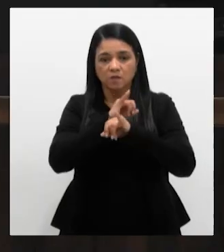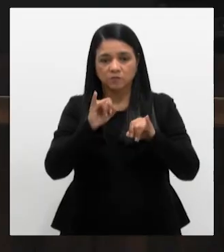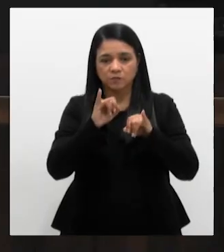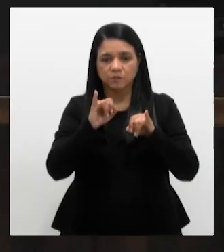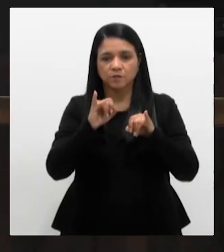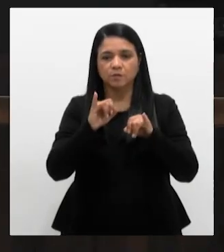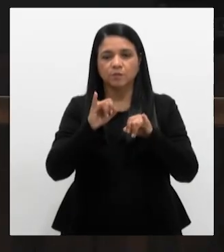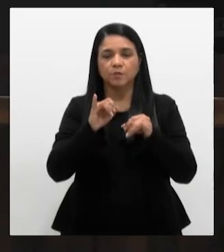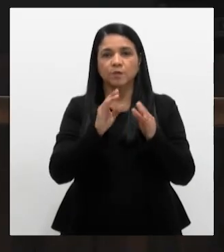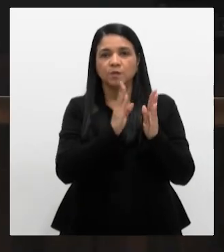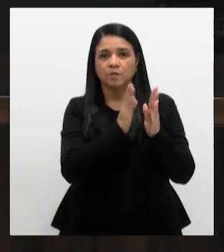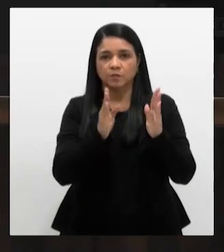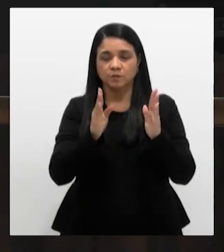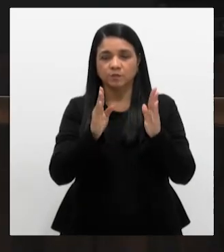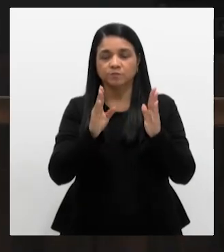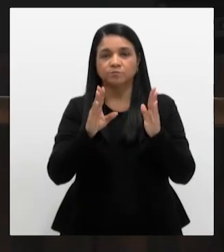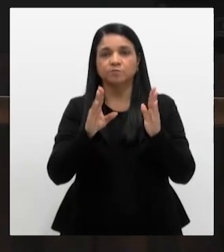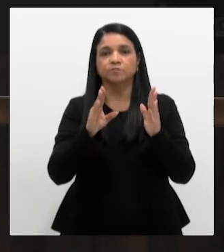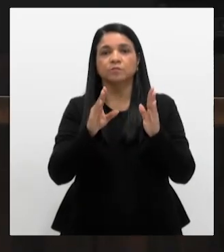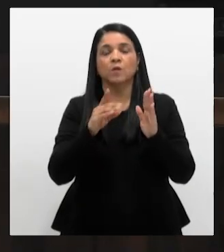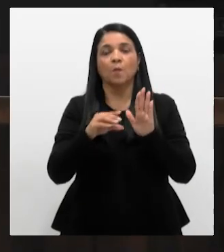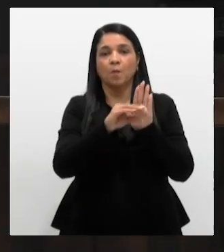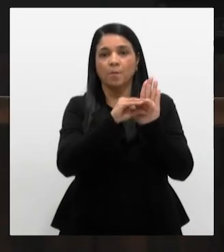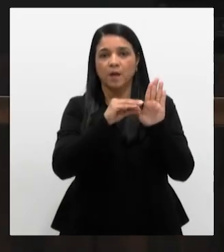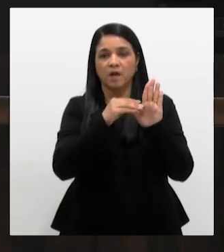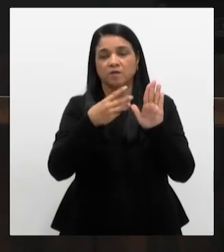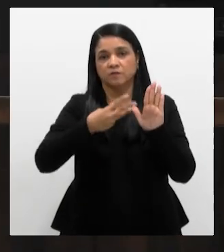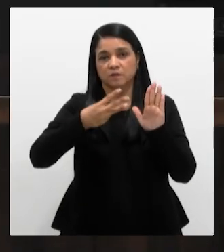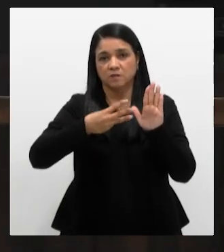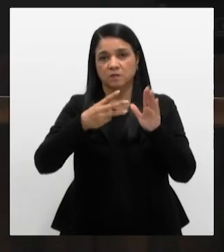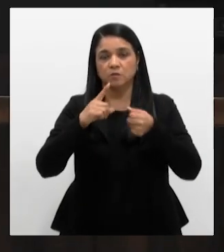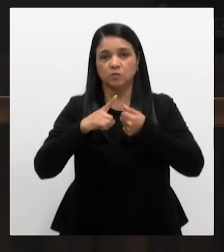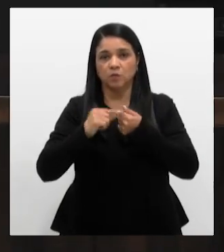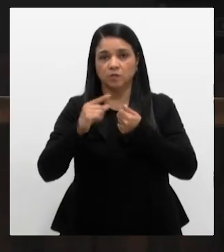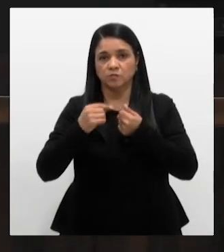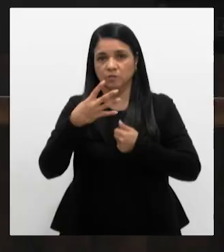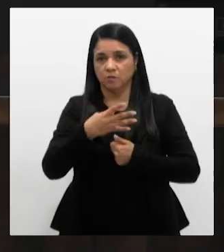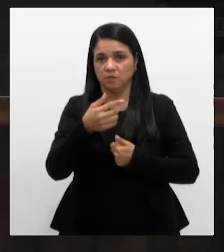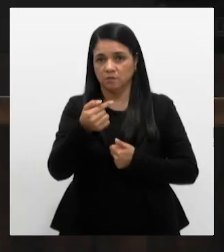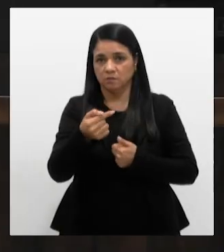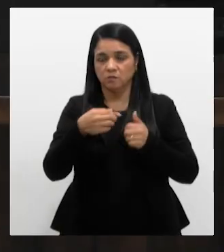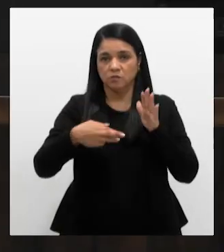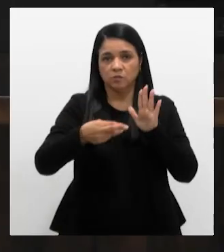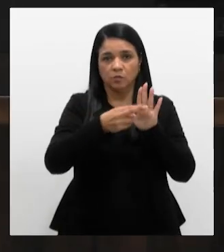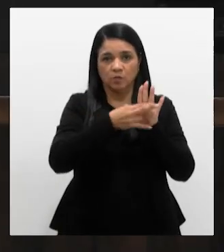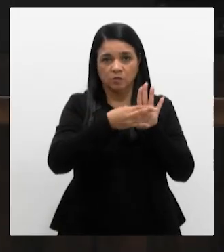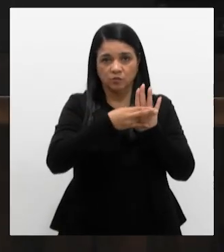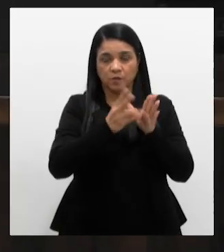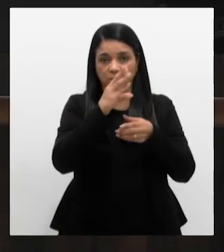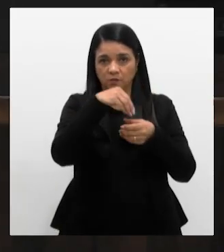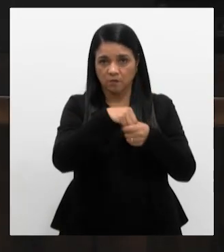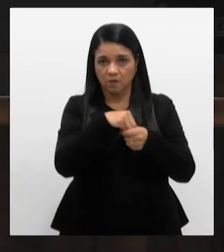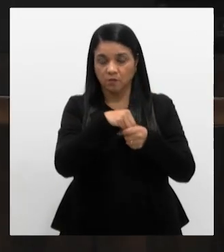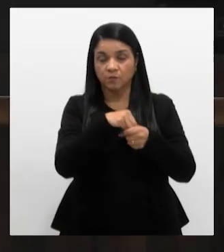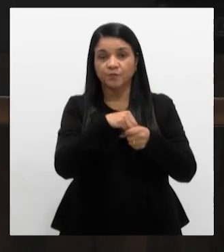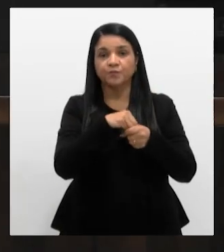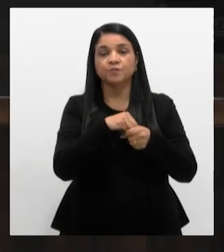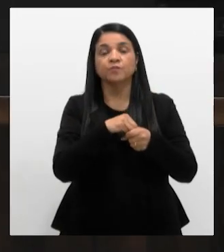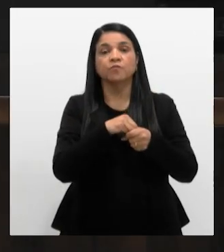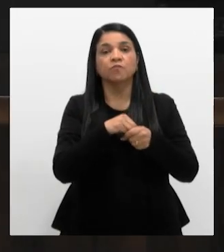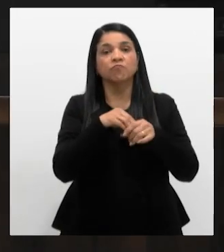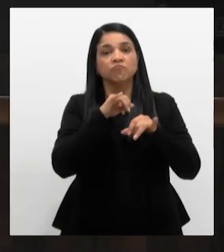Anuncio, incluído na ordem do dia, de acordo com o parágrafo 3º do artigo 47 do Regimento Interno, em